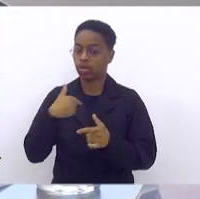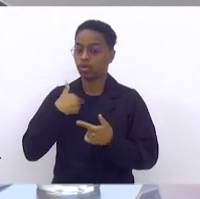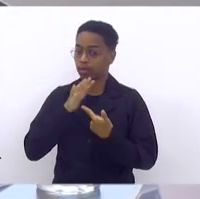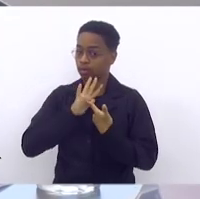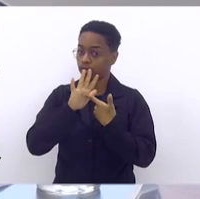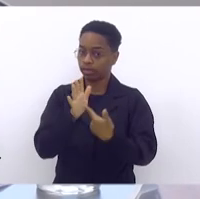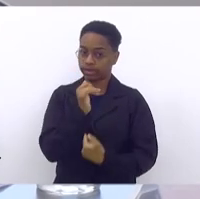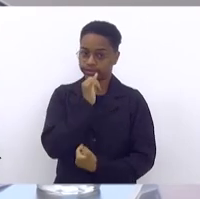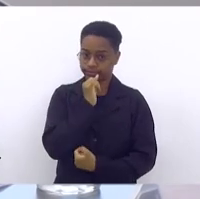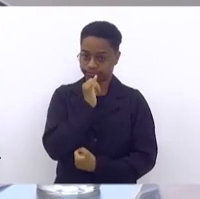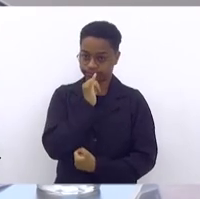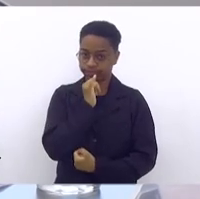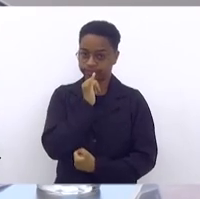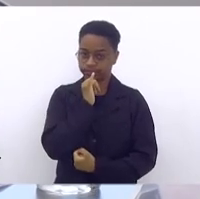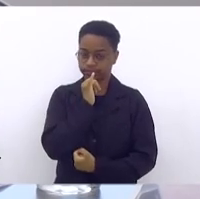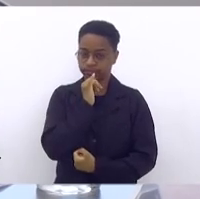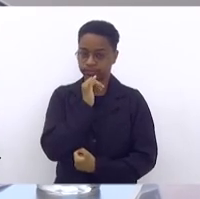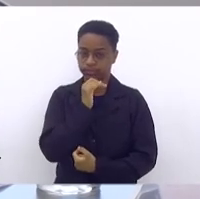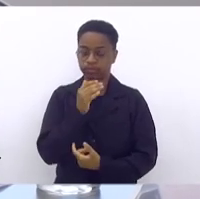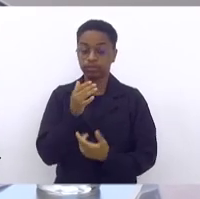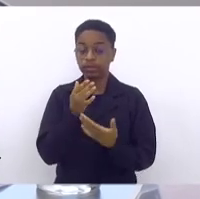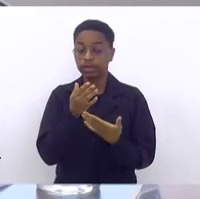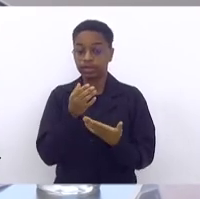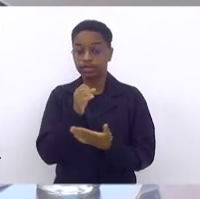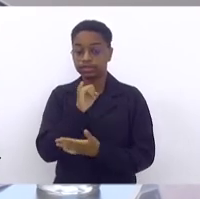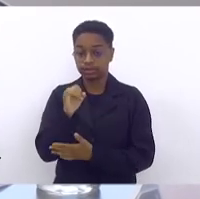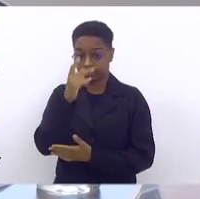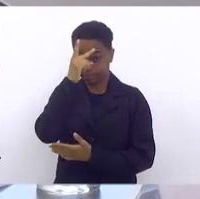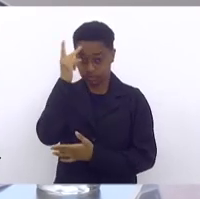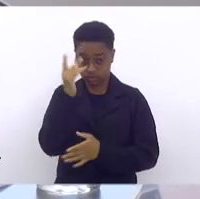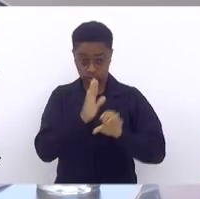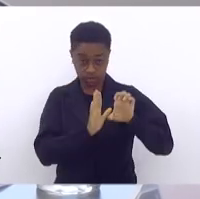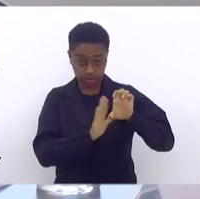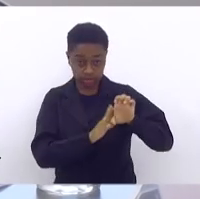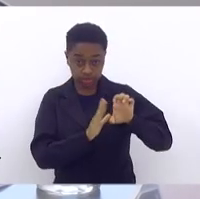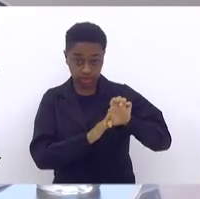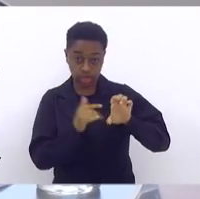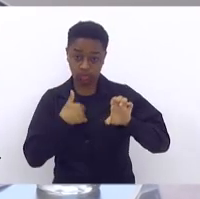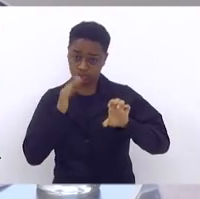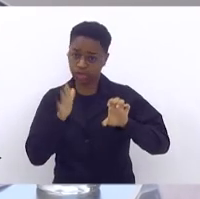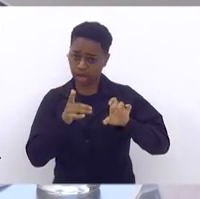né? Se alguém dito de esquerda, como eu